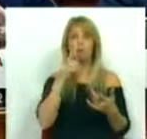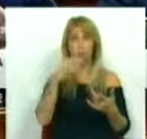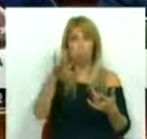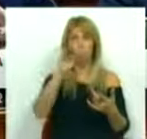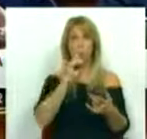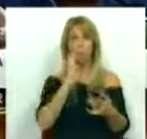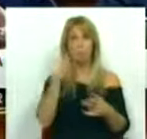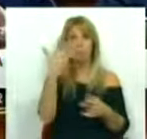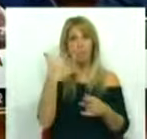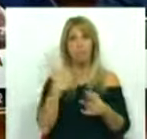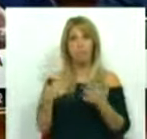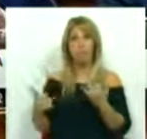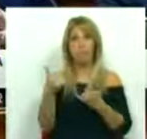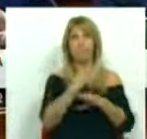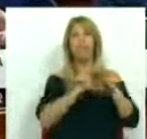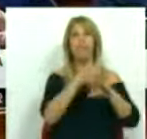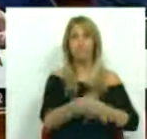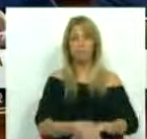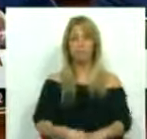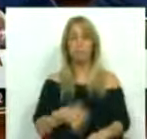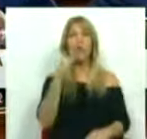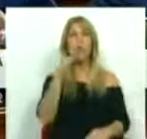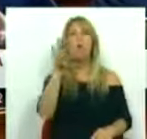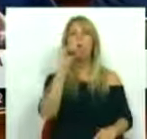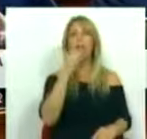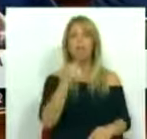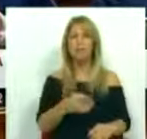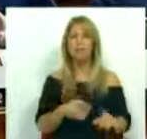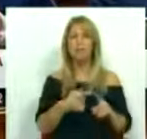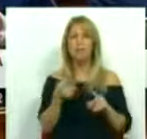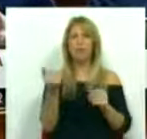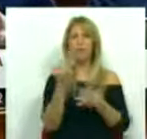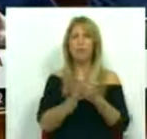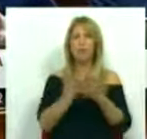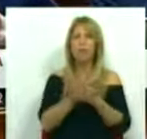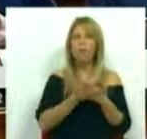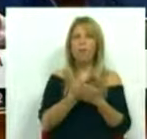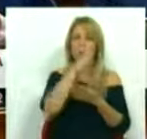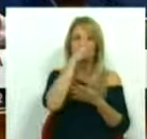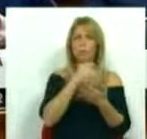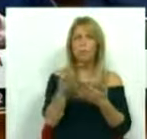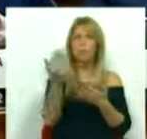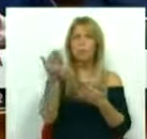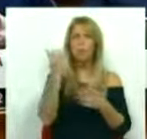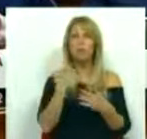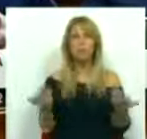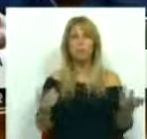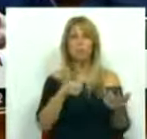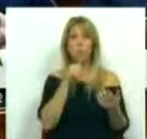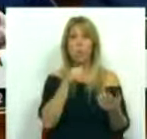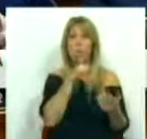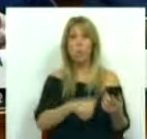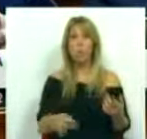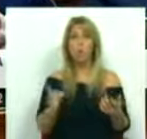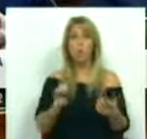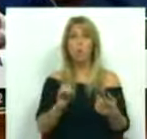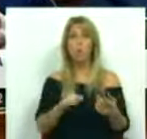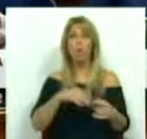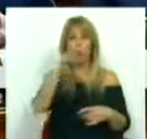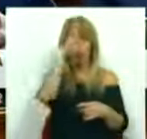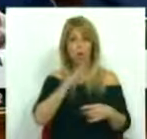intervenção. O PS diz que falta economia a este Governo. Eu discordo. Este Ministério e este Governo já fizeram mais